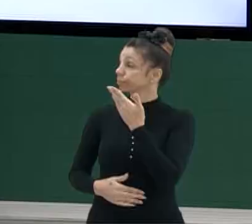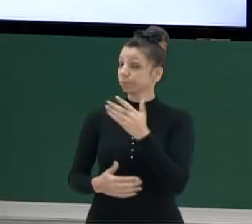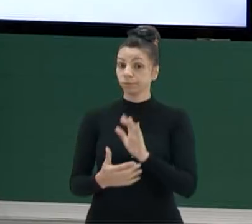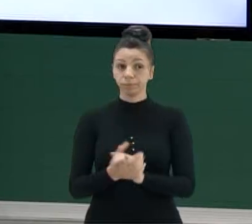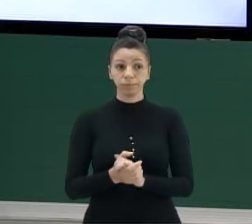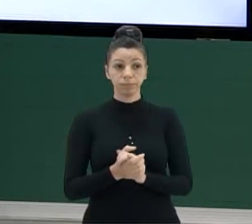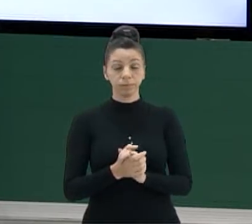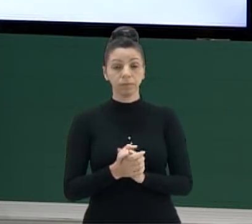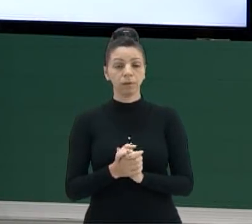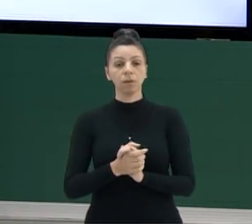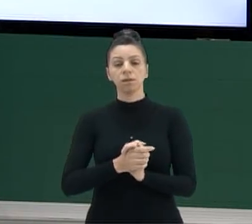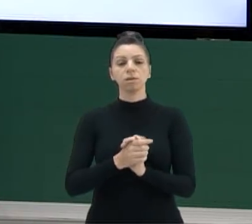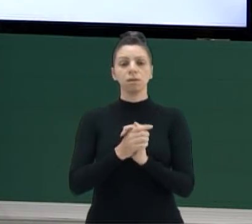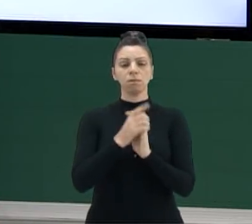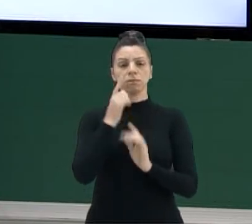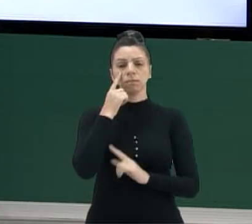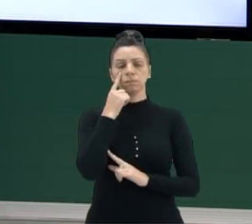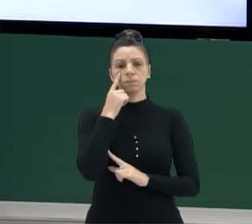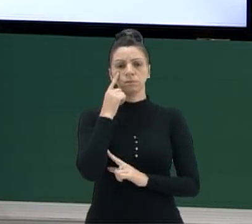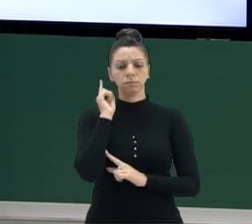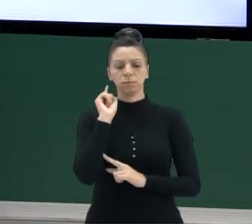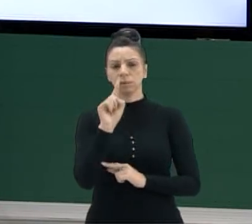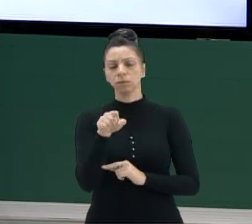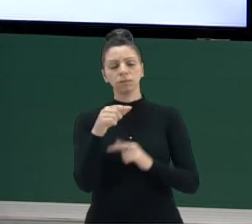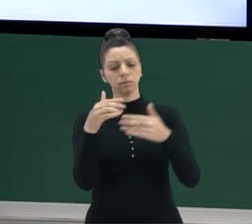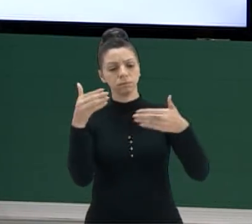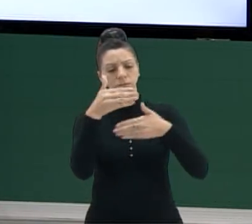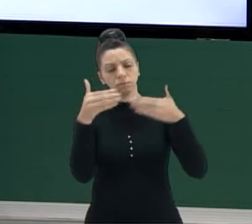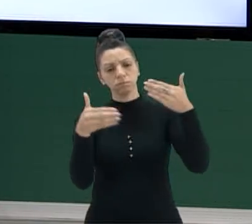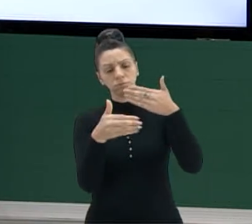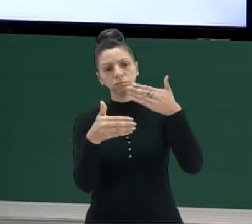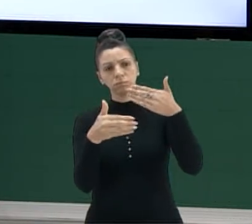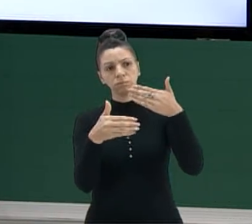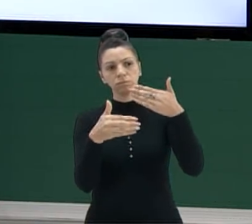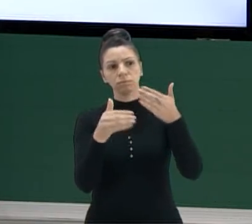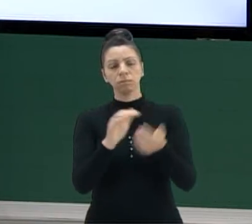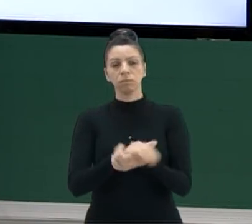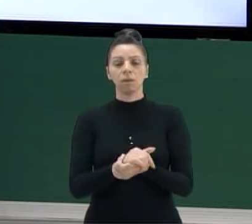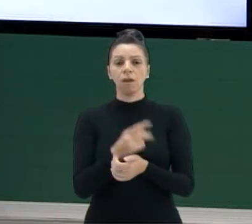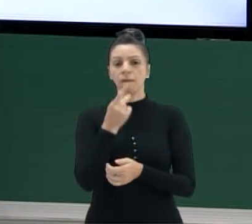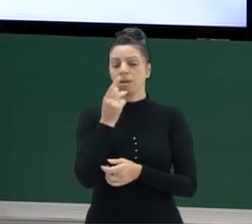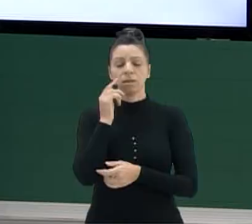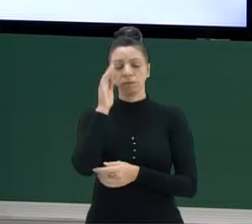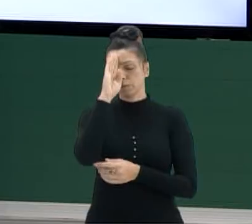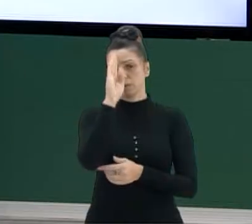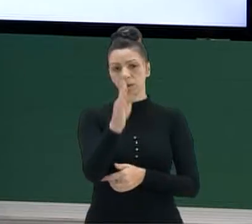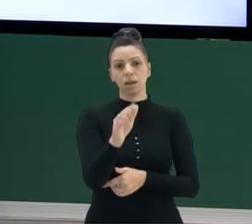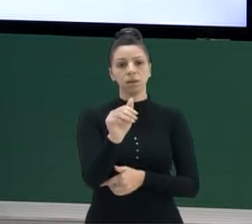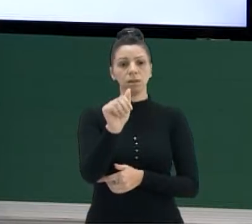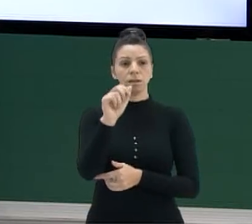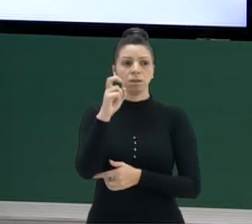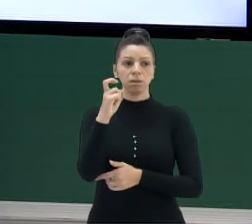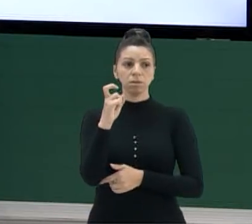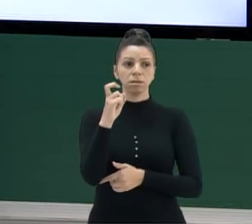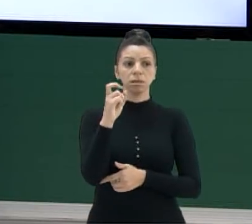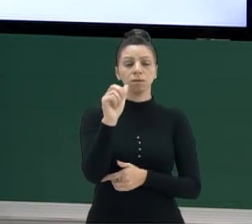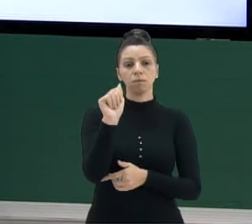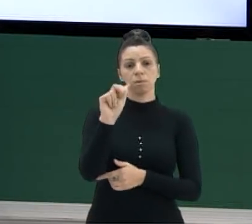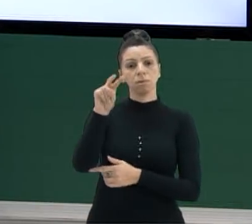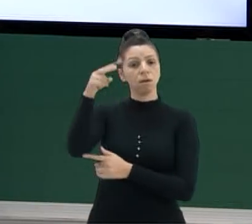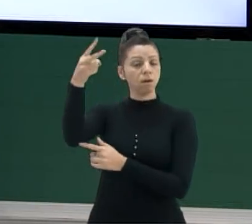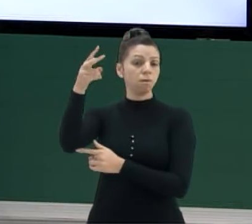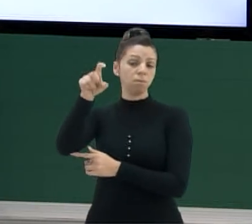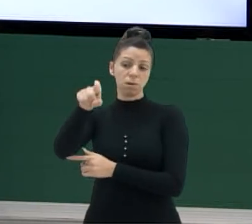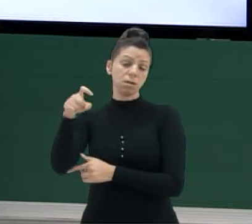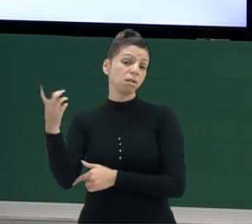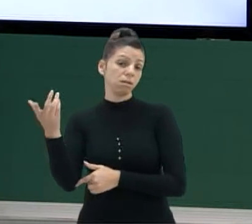olhar direto aqui, eu falaria para vocês que o correto seria o 5ax². Eu falaria que eu teria